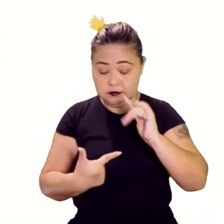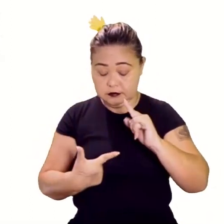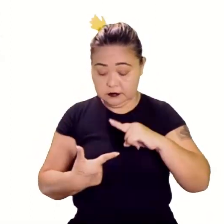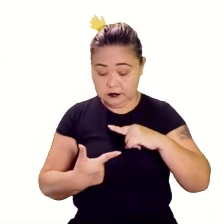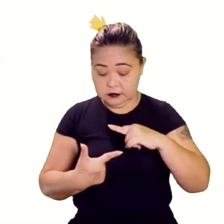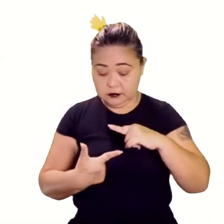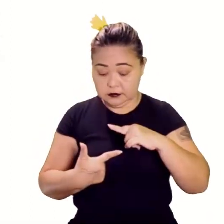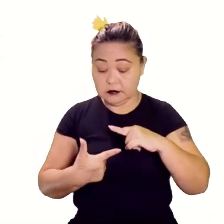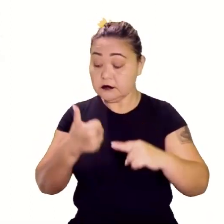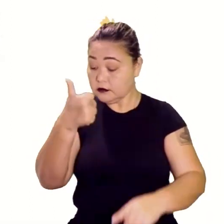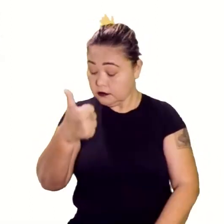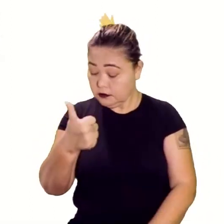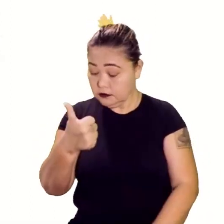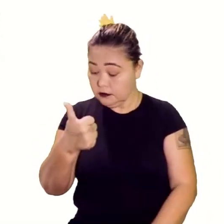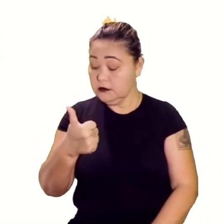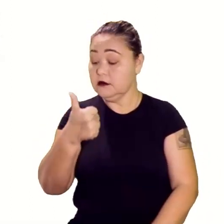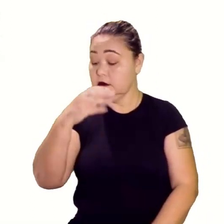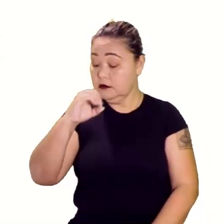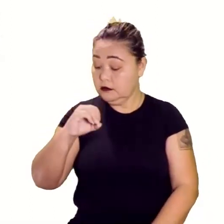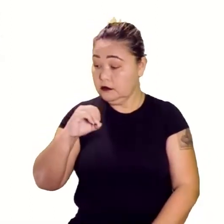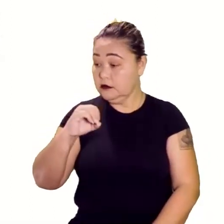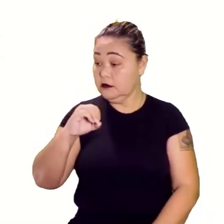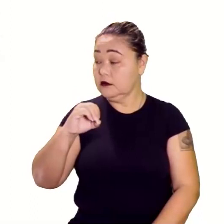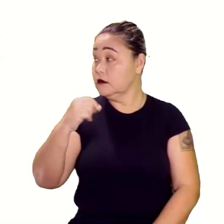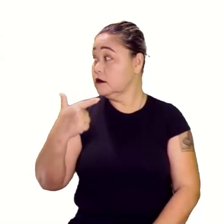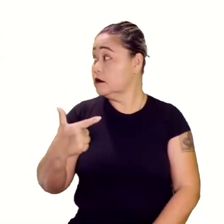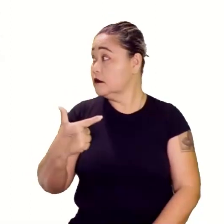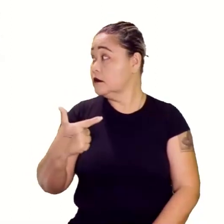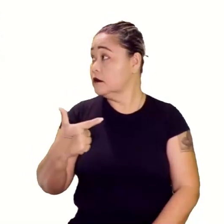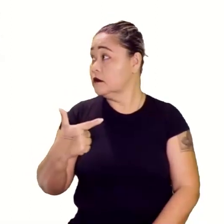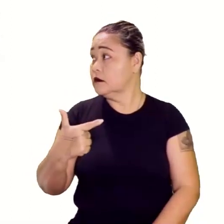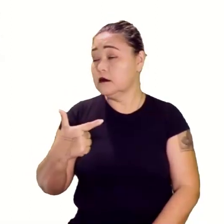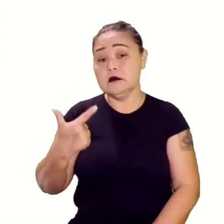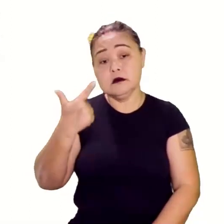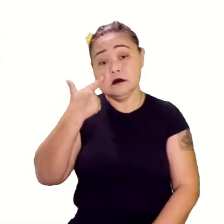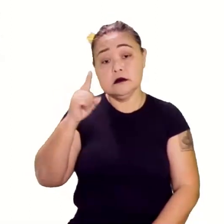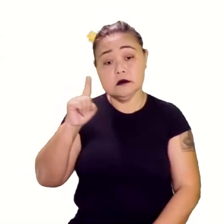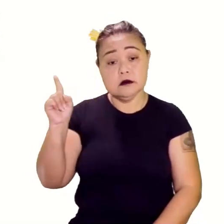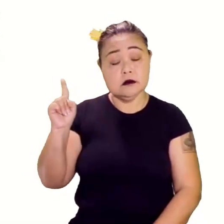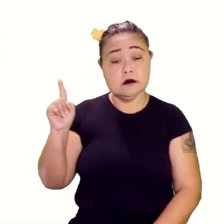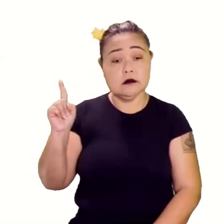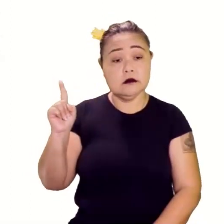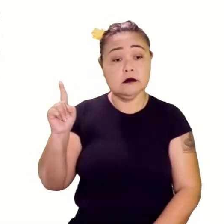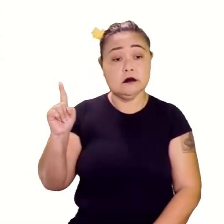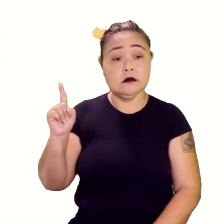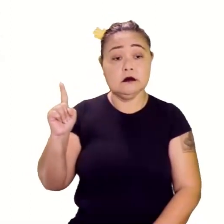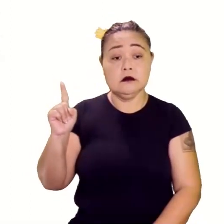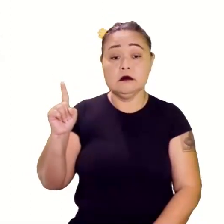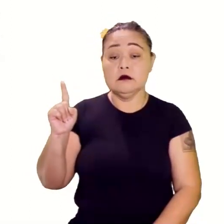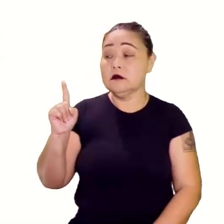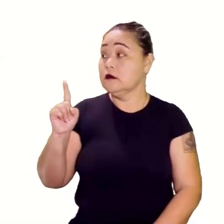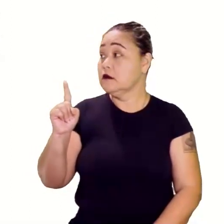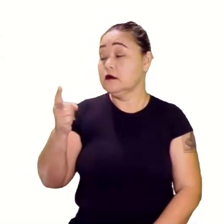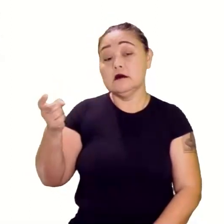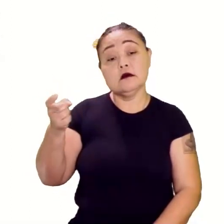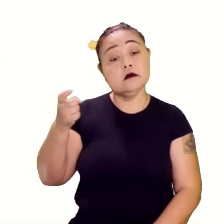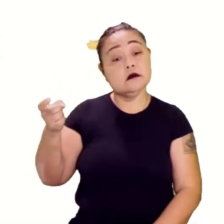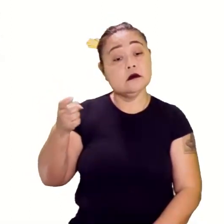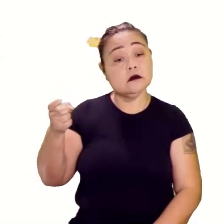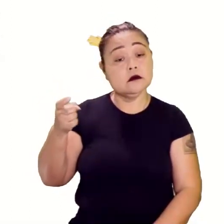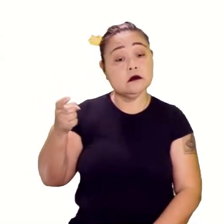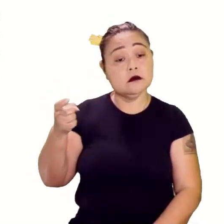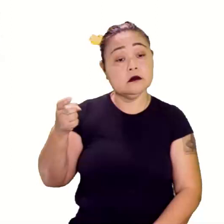1/2, 1, 0 e 2. Né? Tá ali os valores. Esses aqui, são os valores de